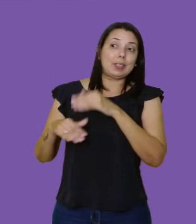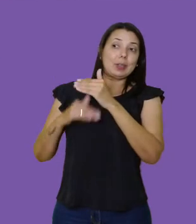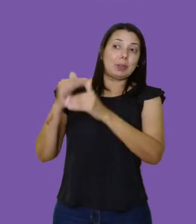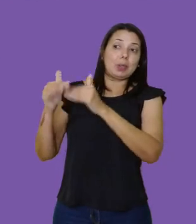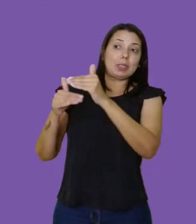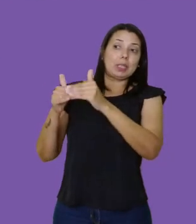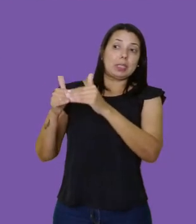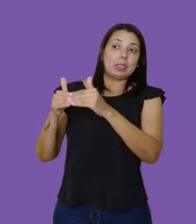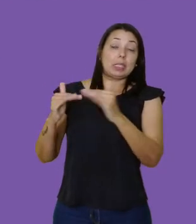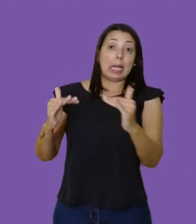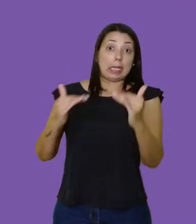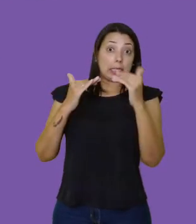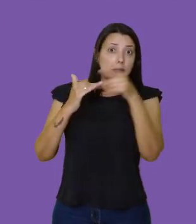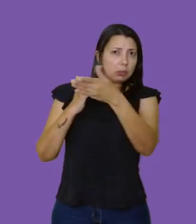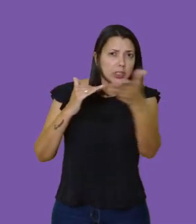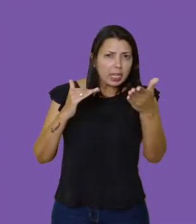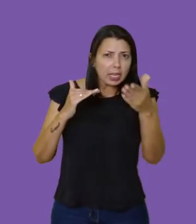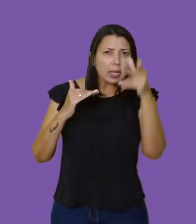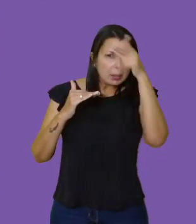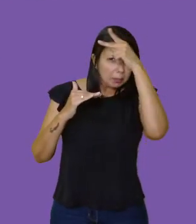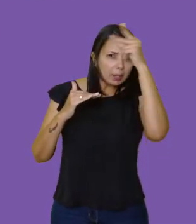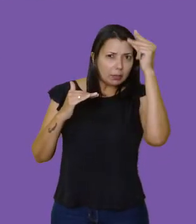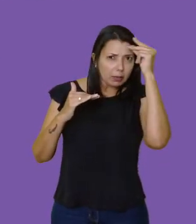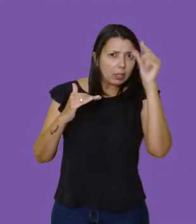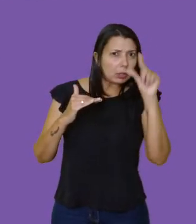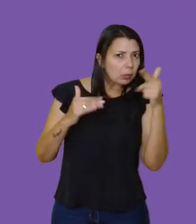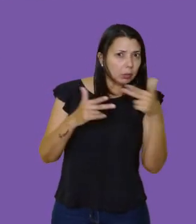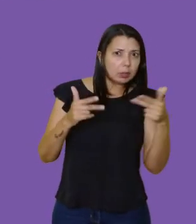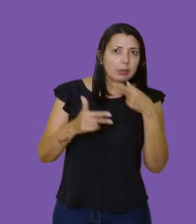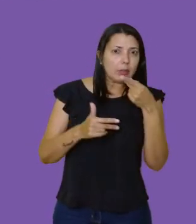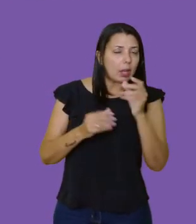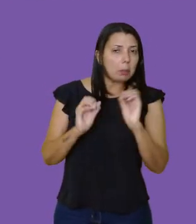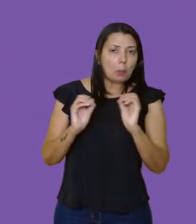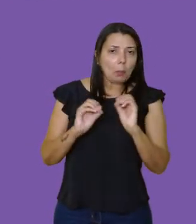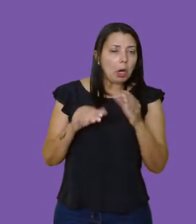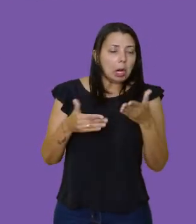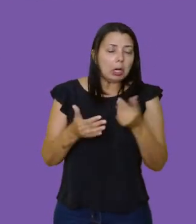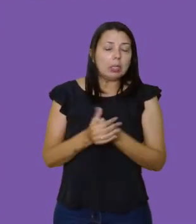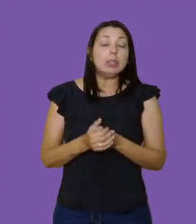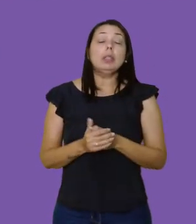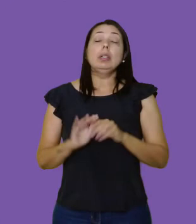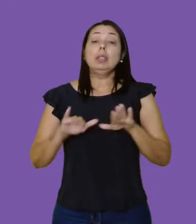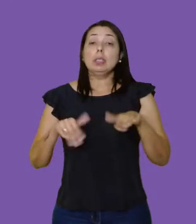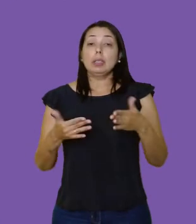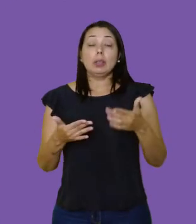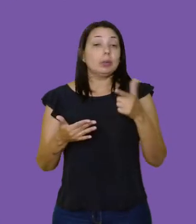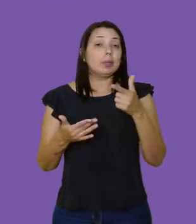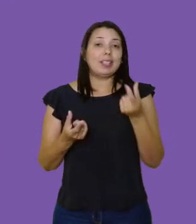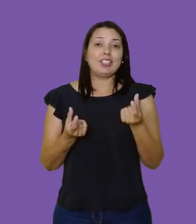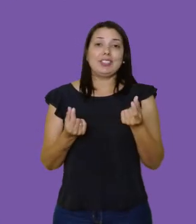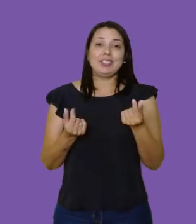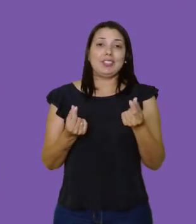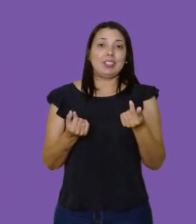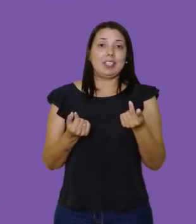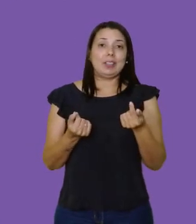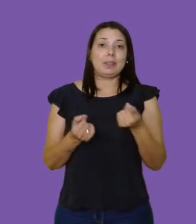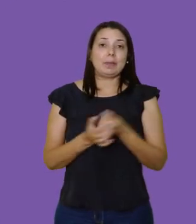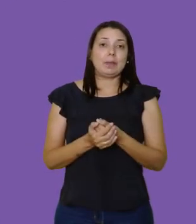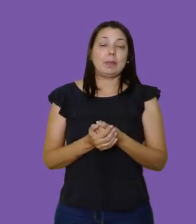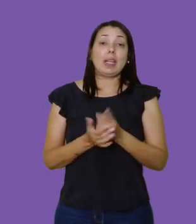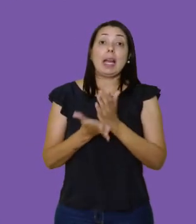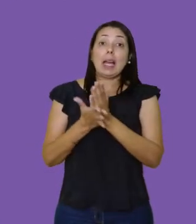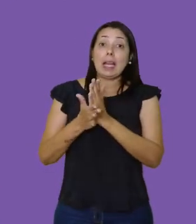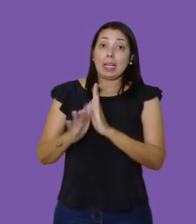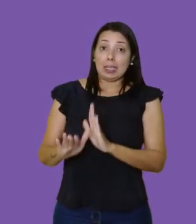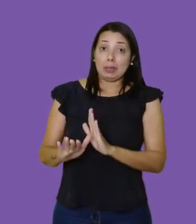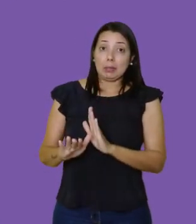processo. Atenção, prefeitos, né, que é outra coisa que ninguém está falando. Então, não tem dinheiro,